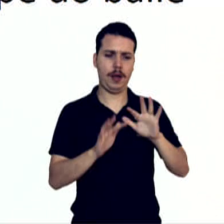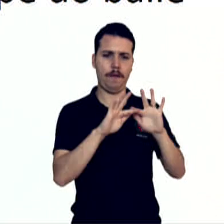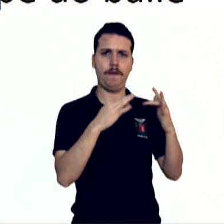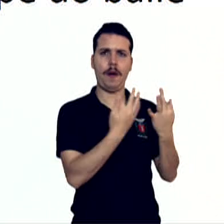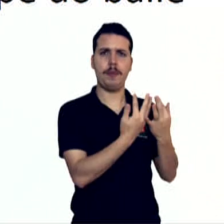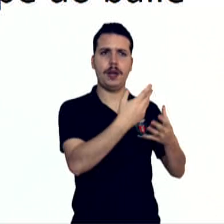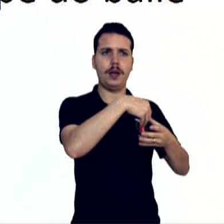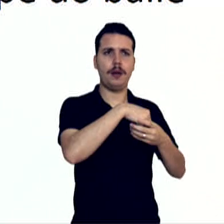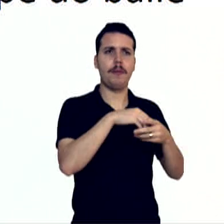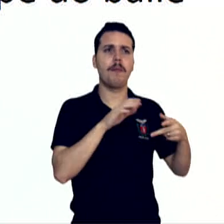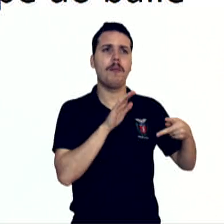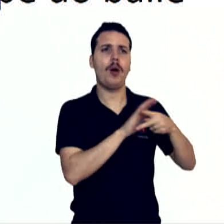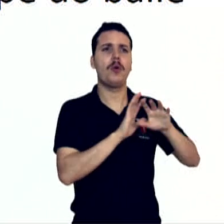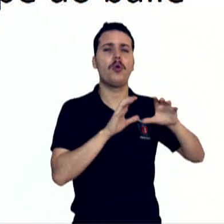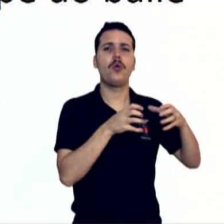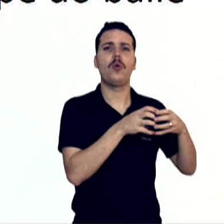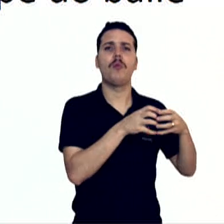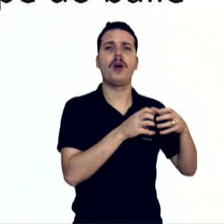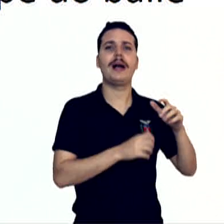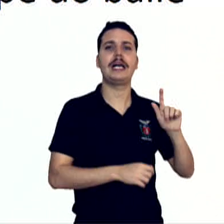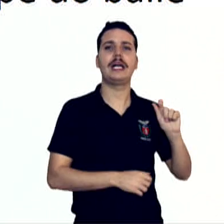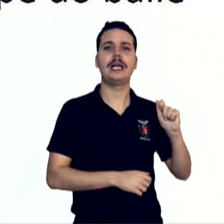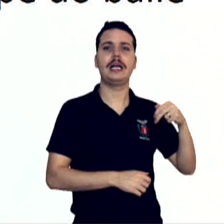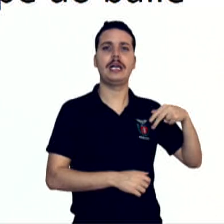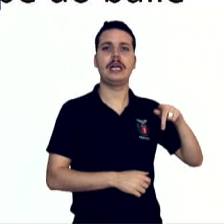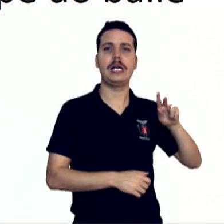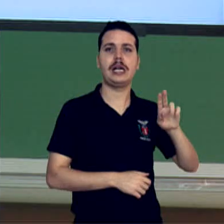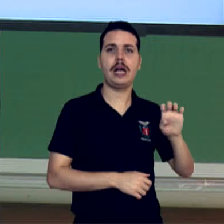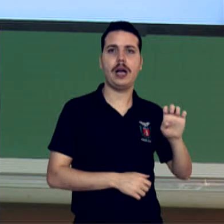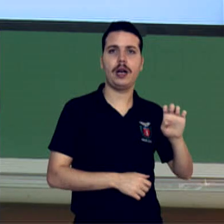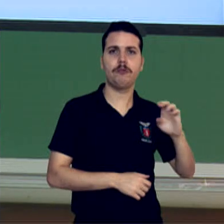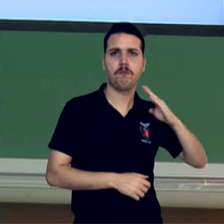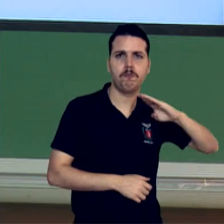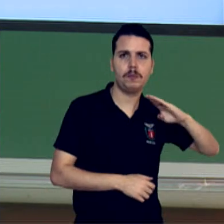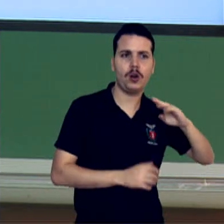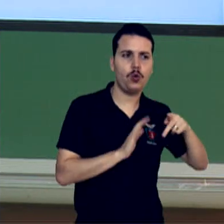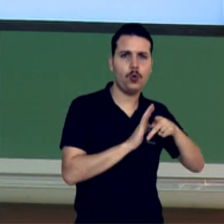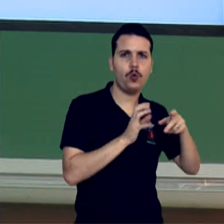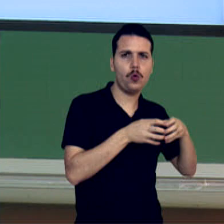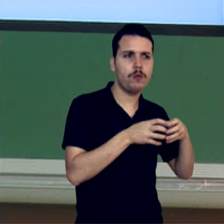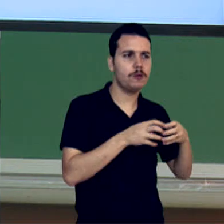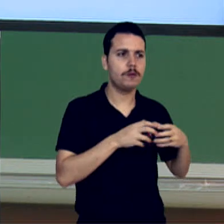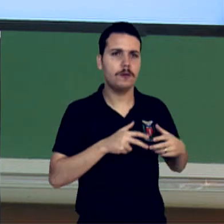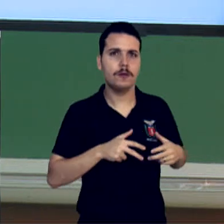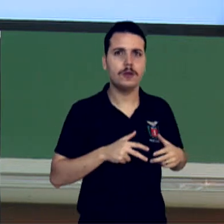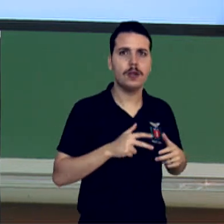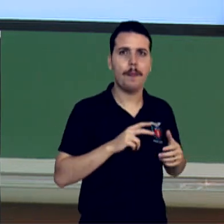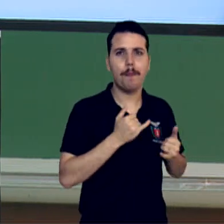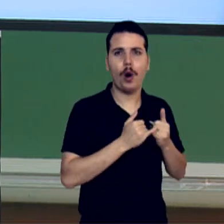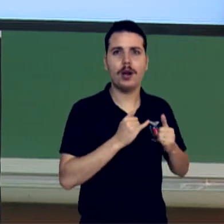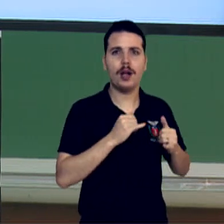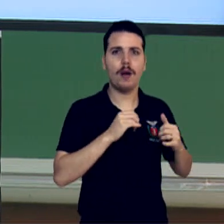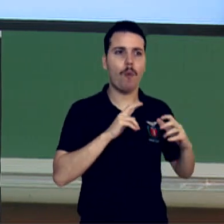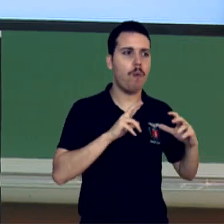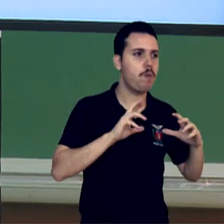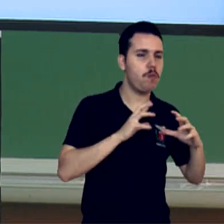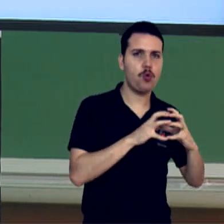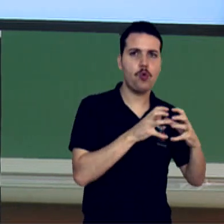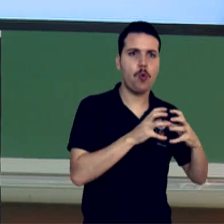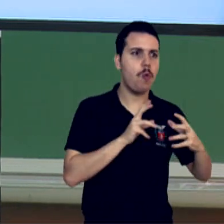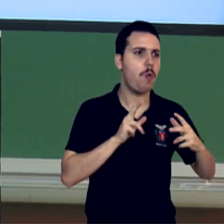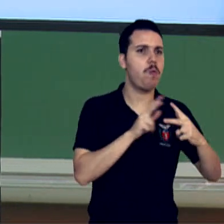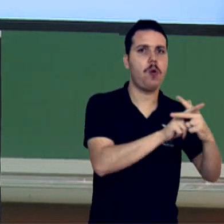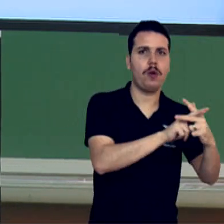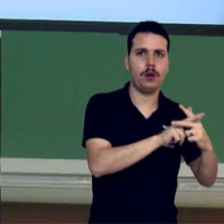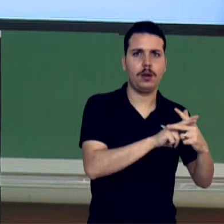uma gangue. Veja, a empresa vai ficar com receio de contratar uma pessoa, né, que